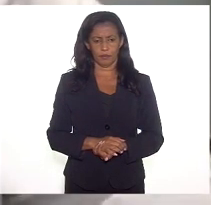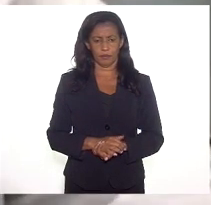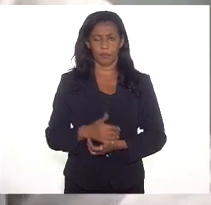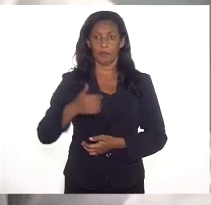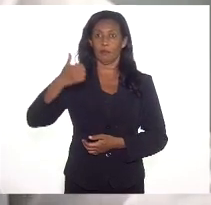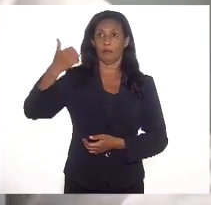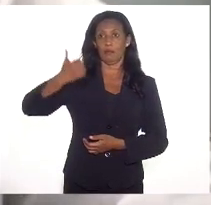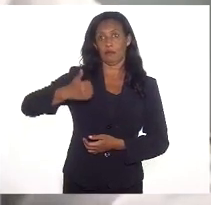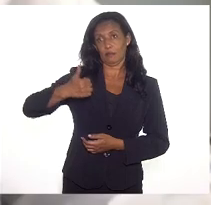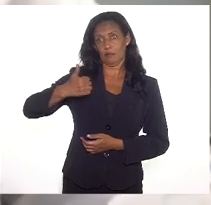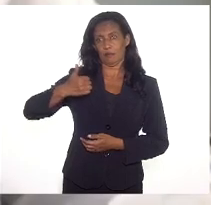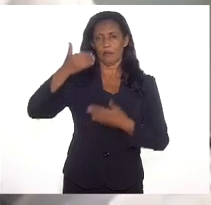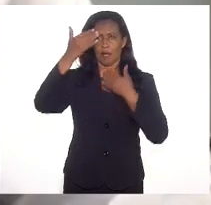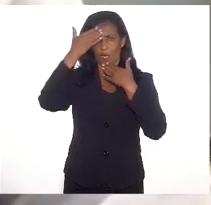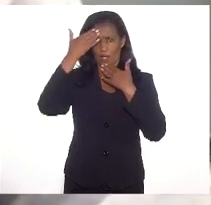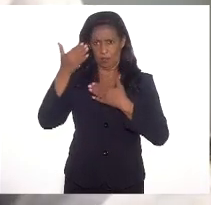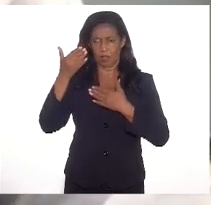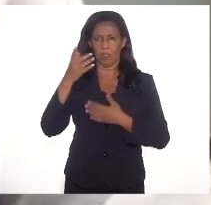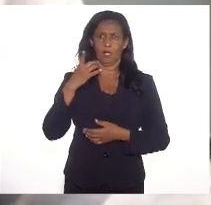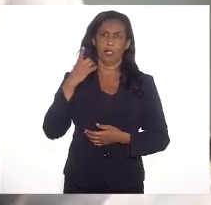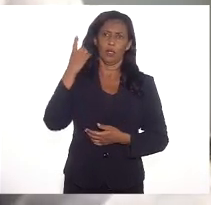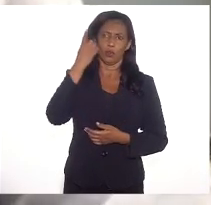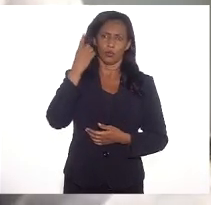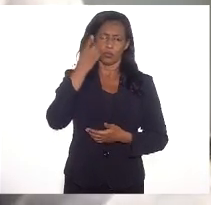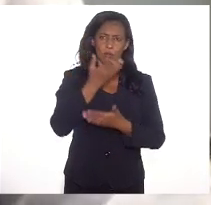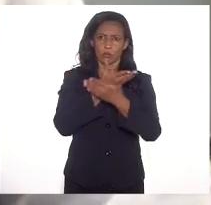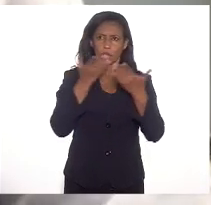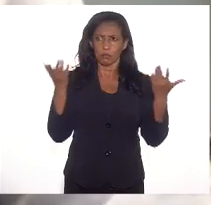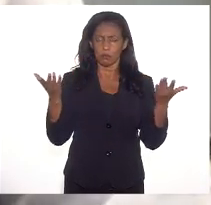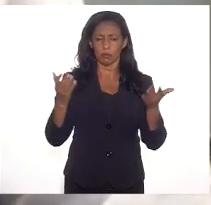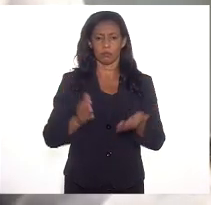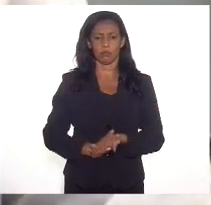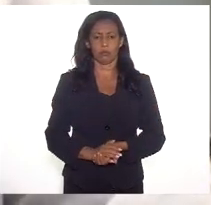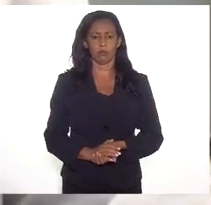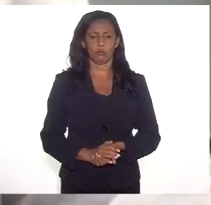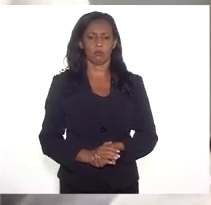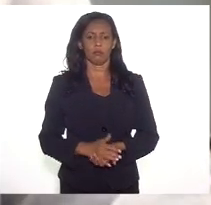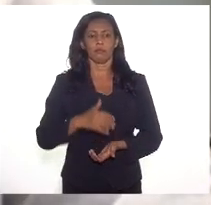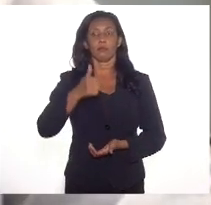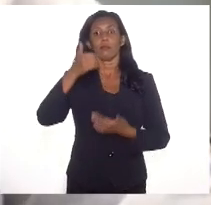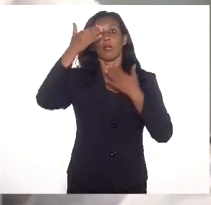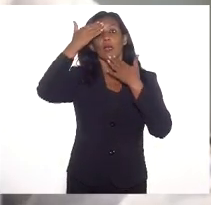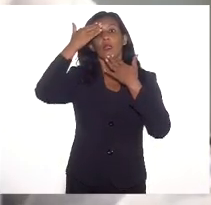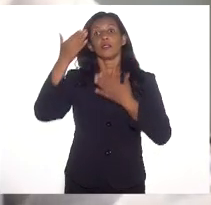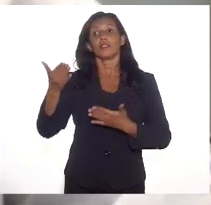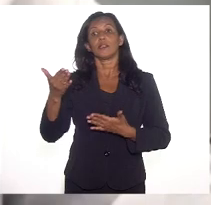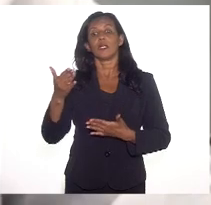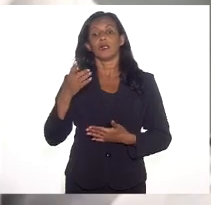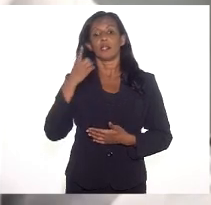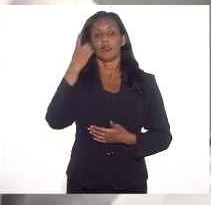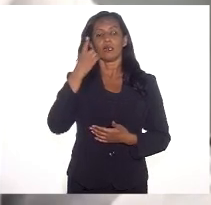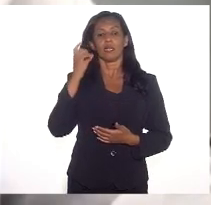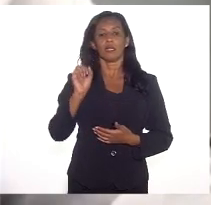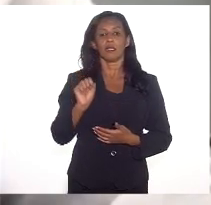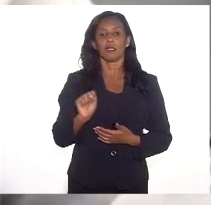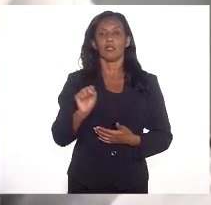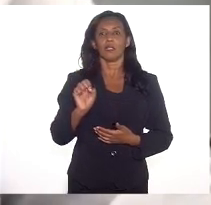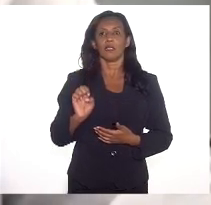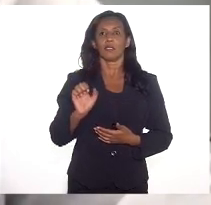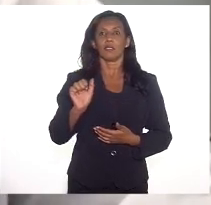aproveitar a presença dos deputados aqui ainda, quero dizer e fazer um agradecimento também ao deputado Serafini, que a